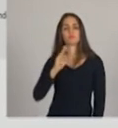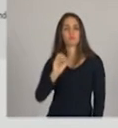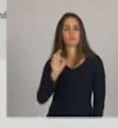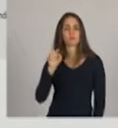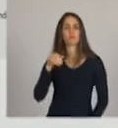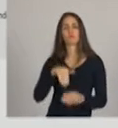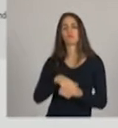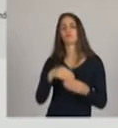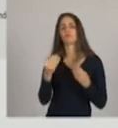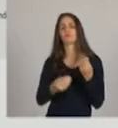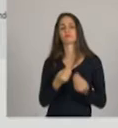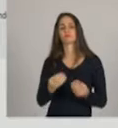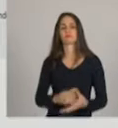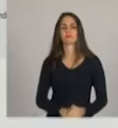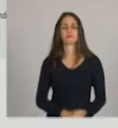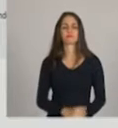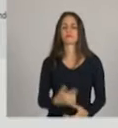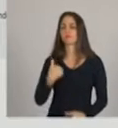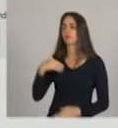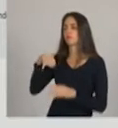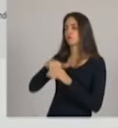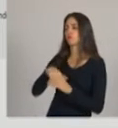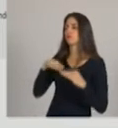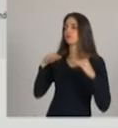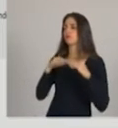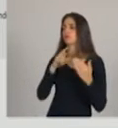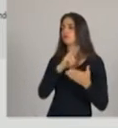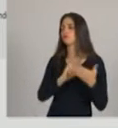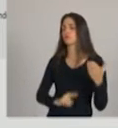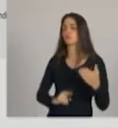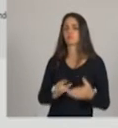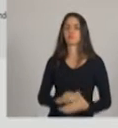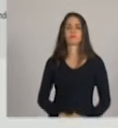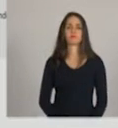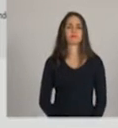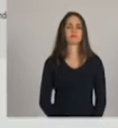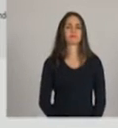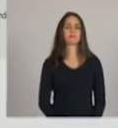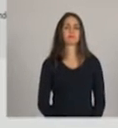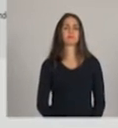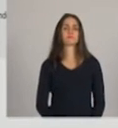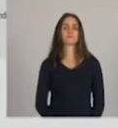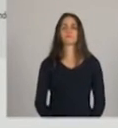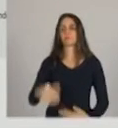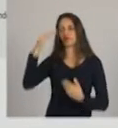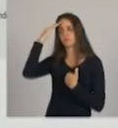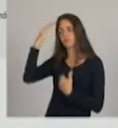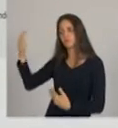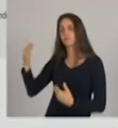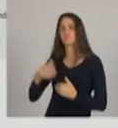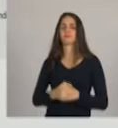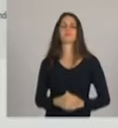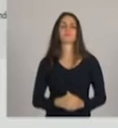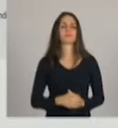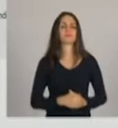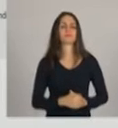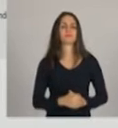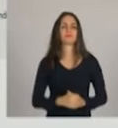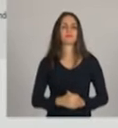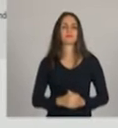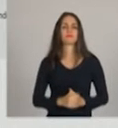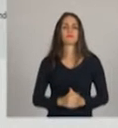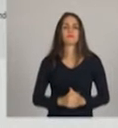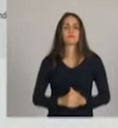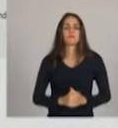Com relator, deputado Vandinho Leite. Obrigado, Vossa Excelência aprovando aí oportunidades.